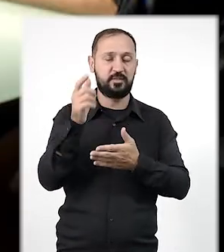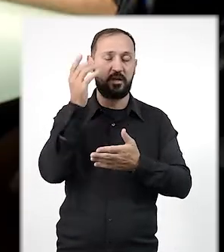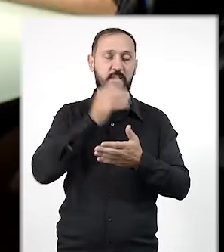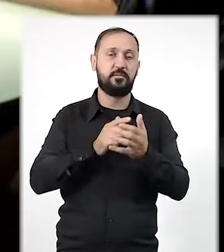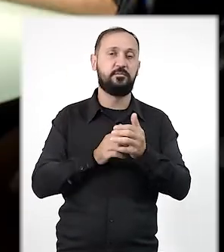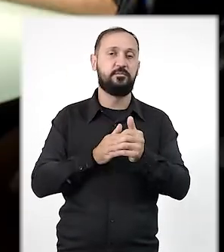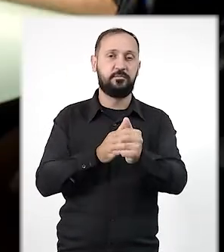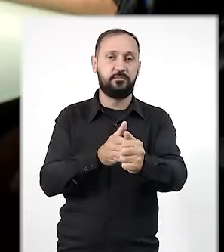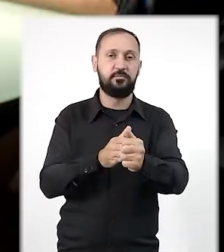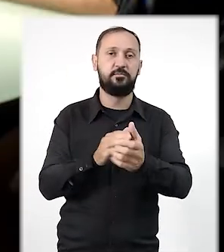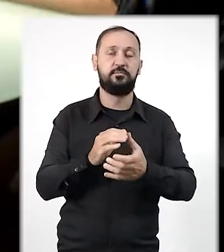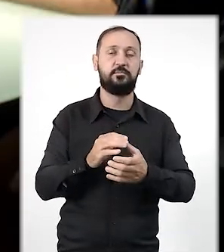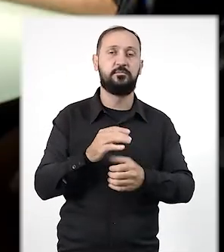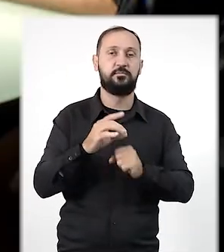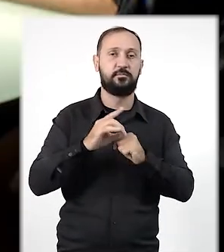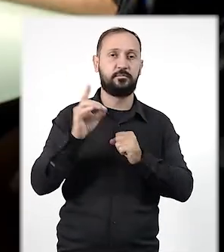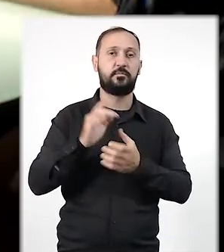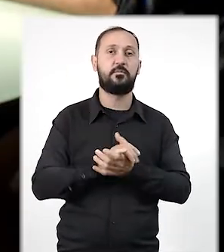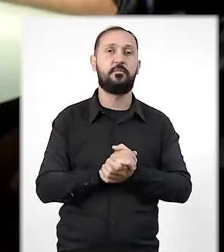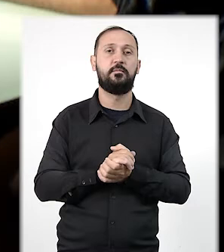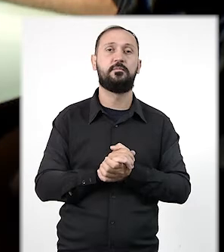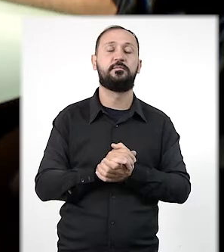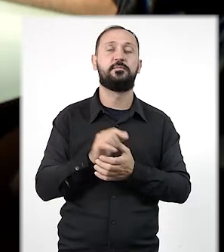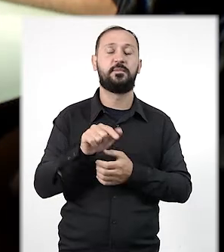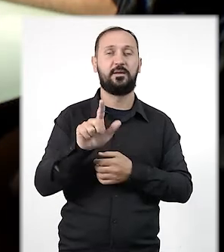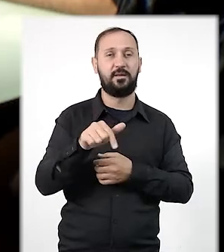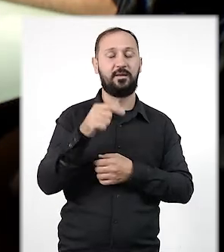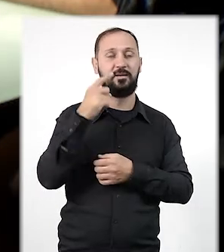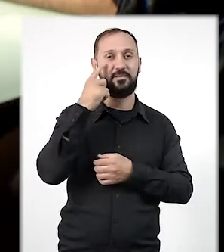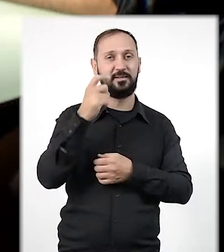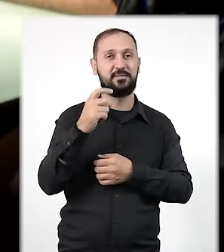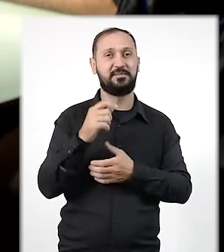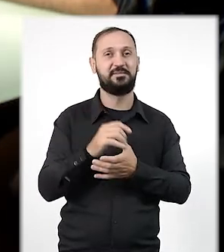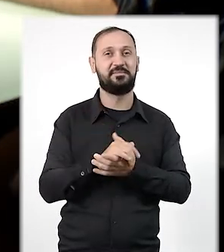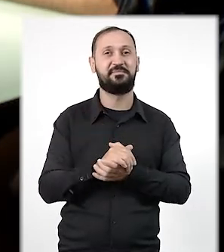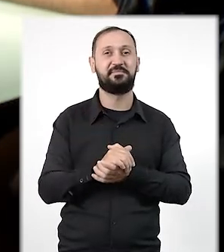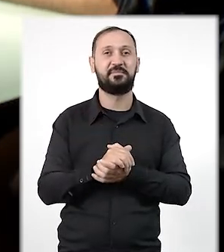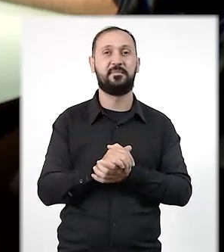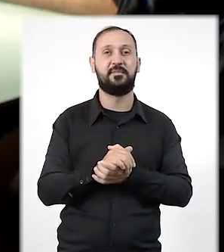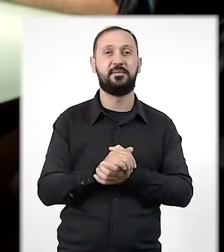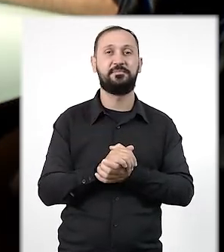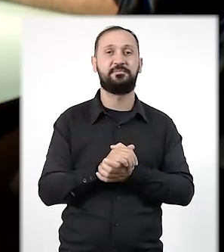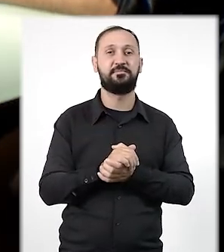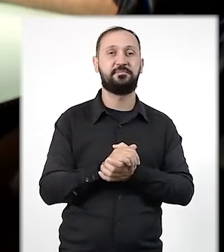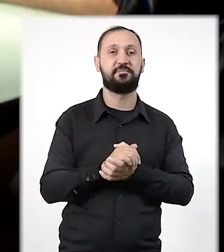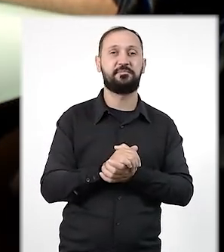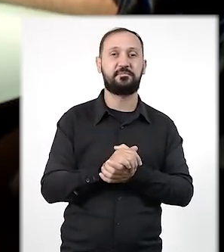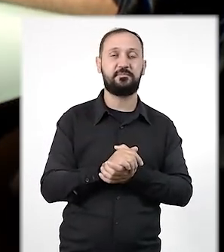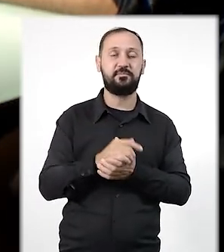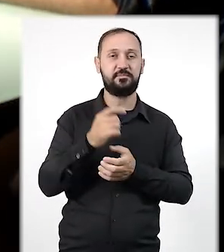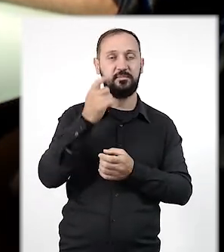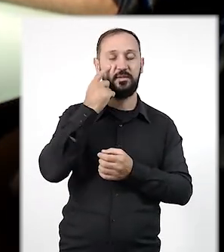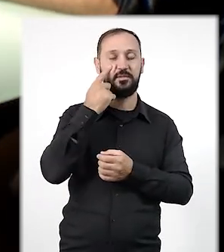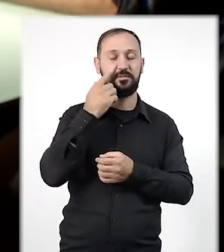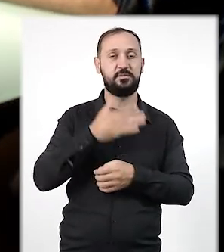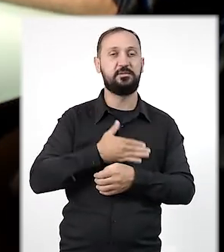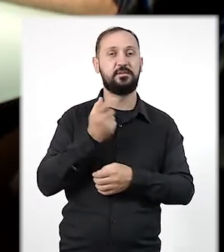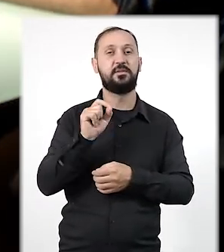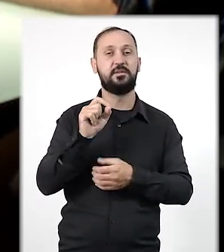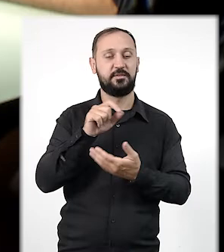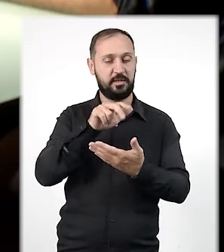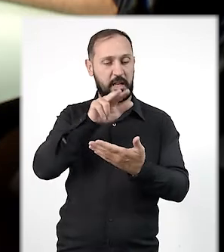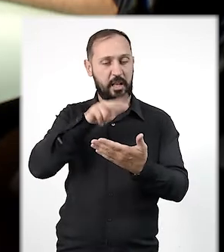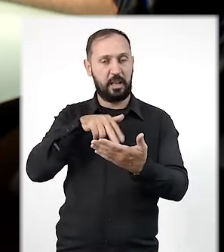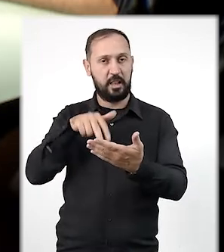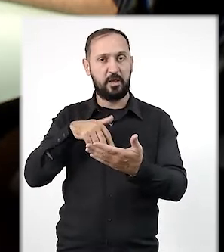conduzir o seu trabalho no doutorado? Essa parte é interessante e é onde geralmente chama a atenção de quem